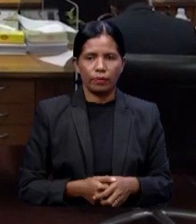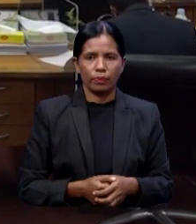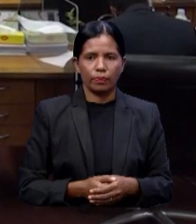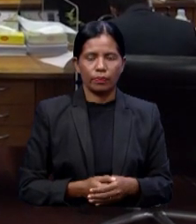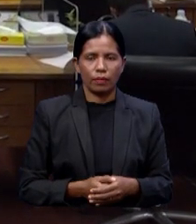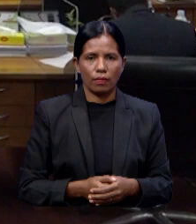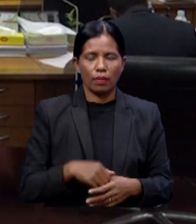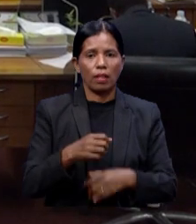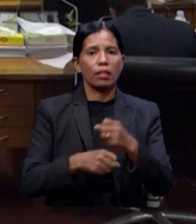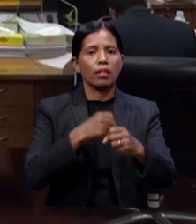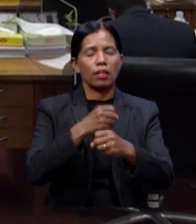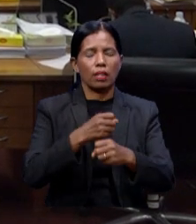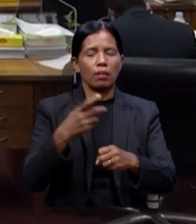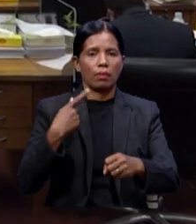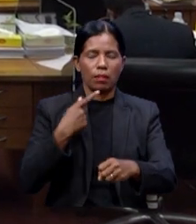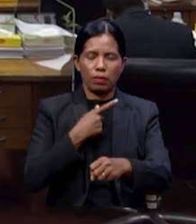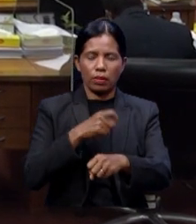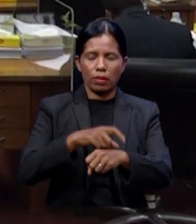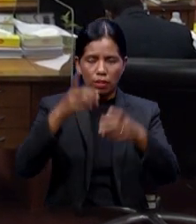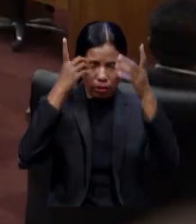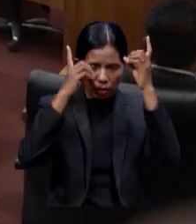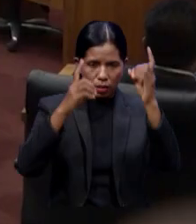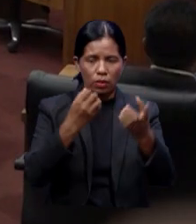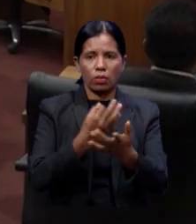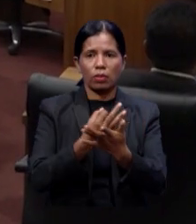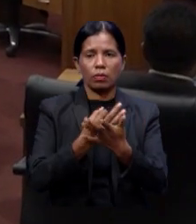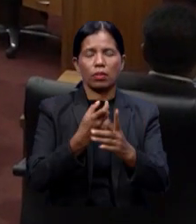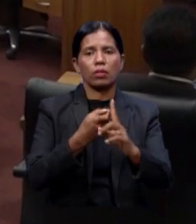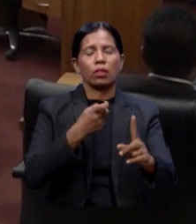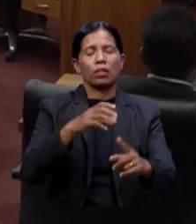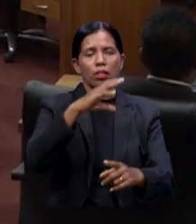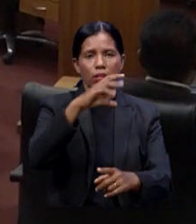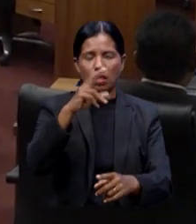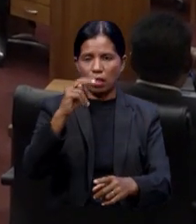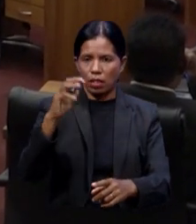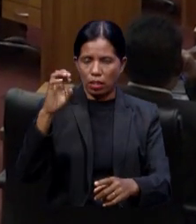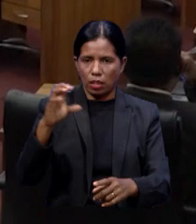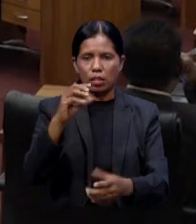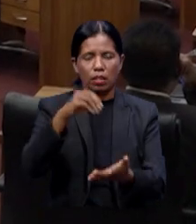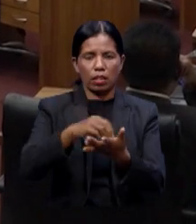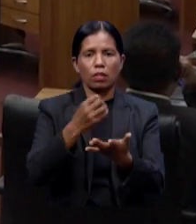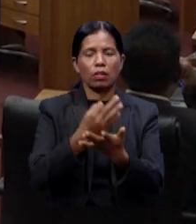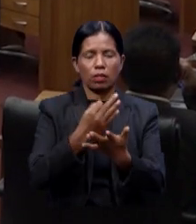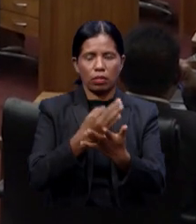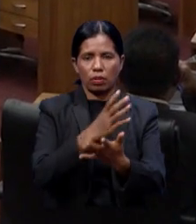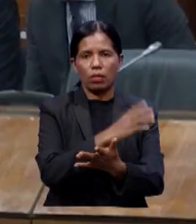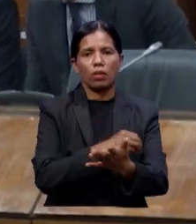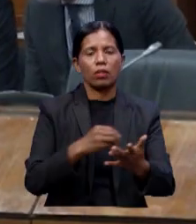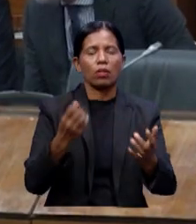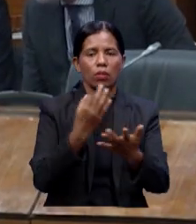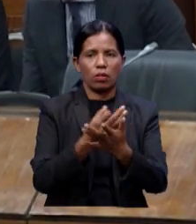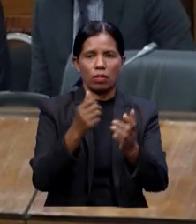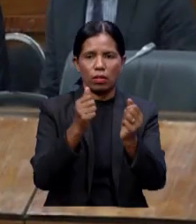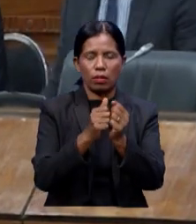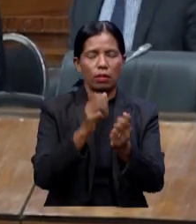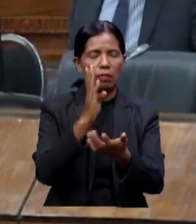Cada tinan Parlamento Nacional termina orçamento global ida, lihusi Comissão Nacional de Eleições, aloca orçamento subvenção, romontante milhão